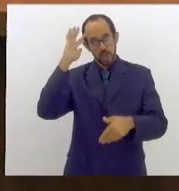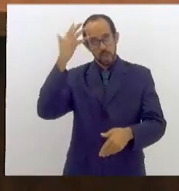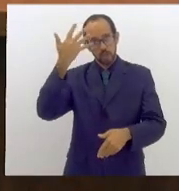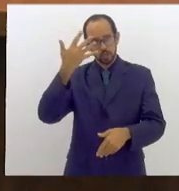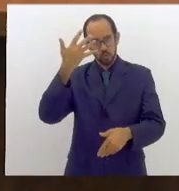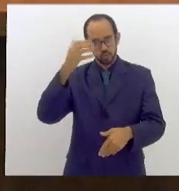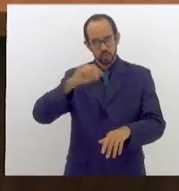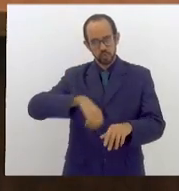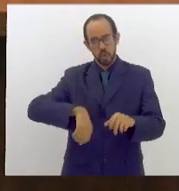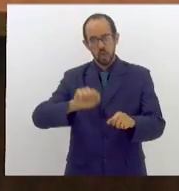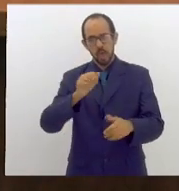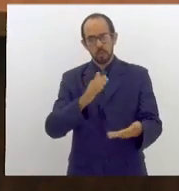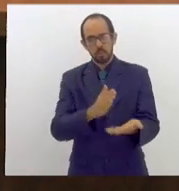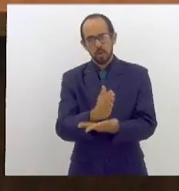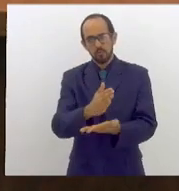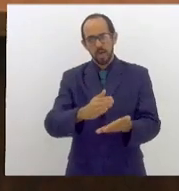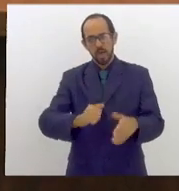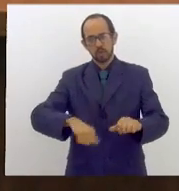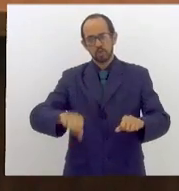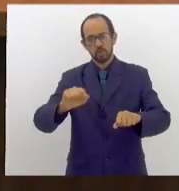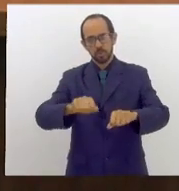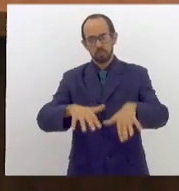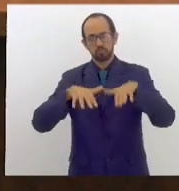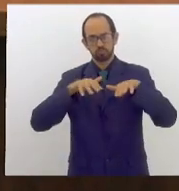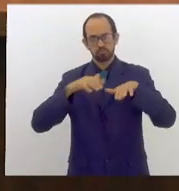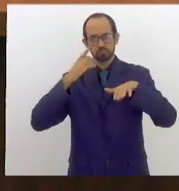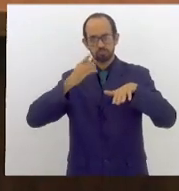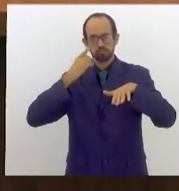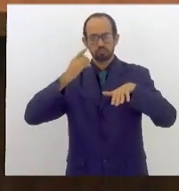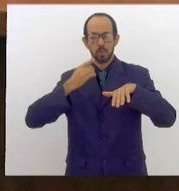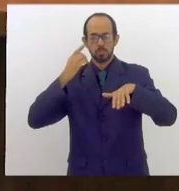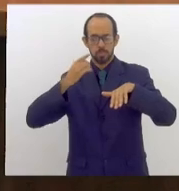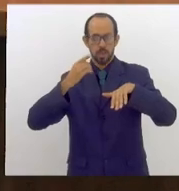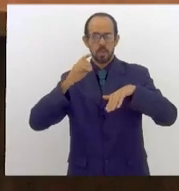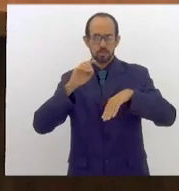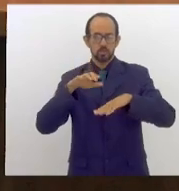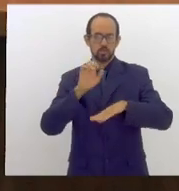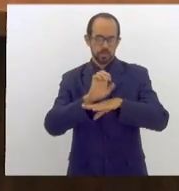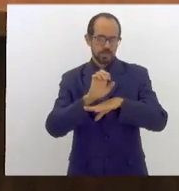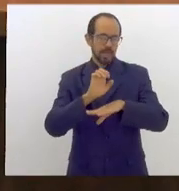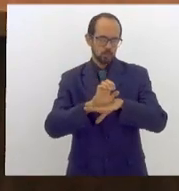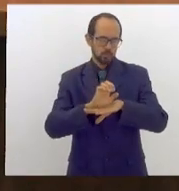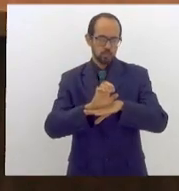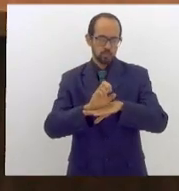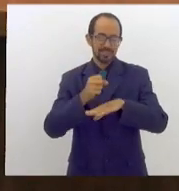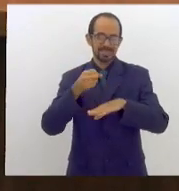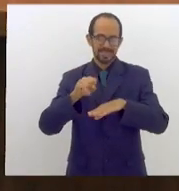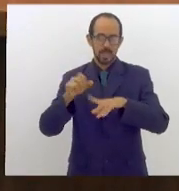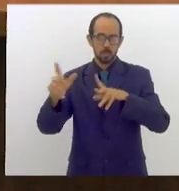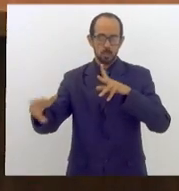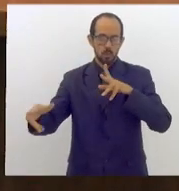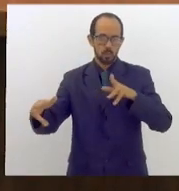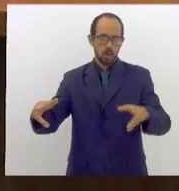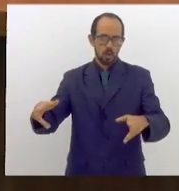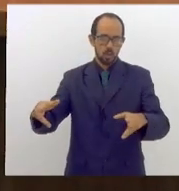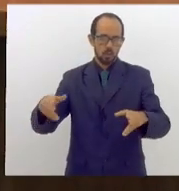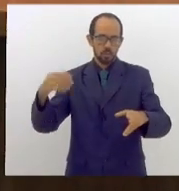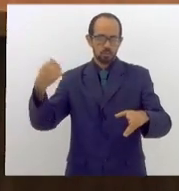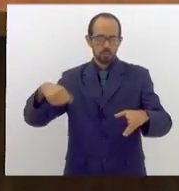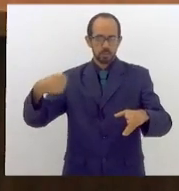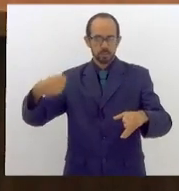aprovado pelo plenário da casa então por via de consequência é igual tem que ser